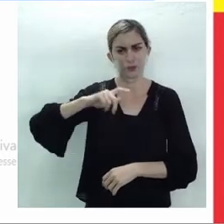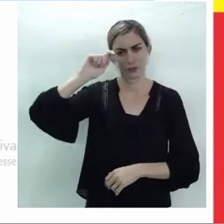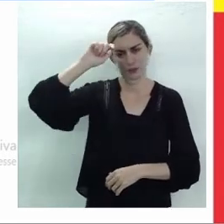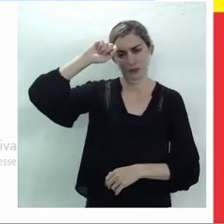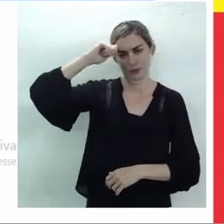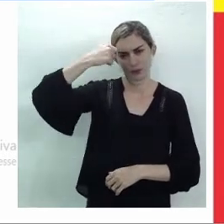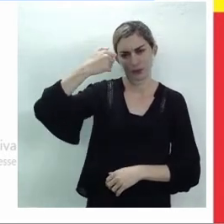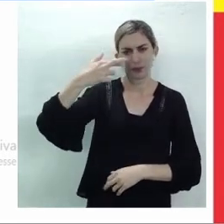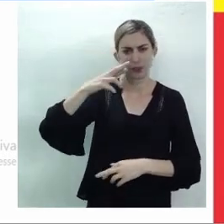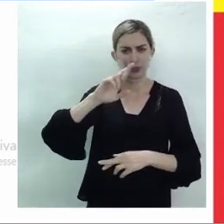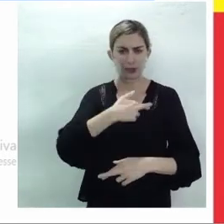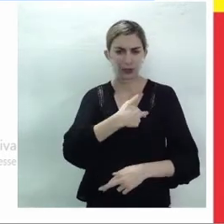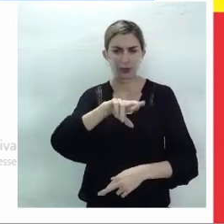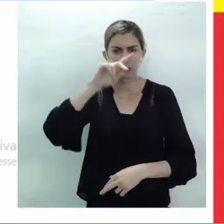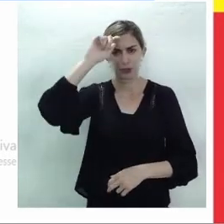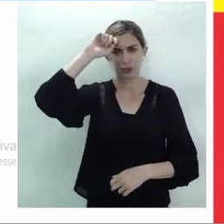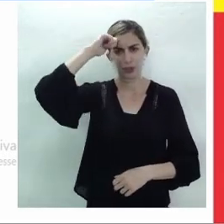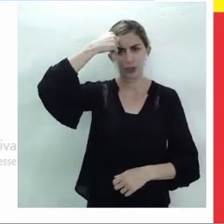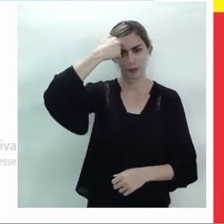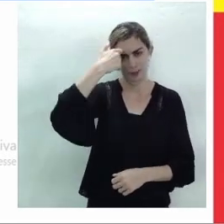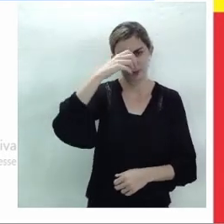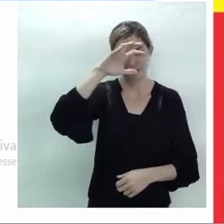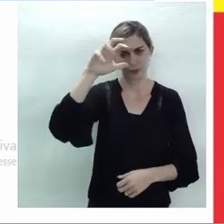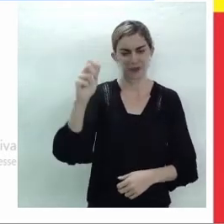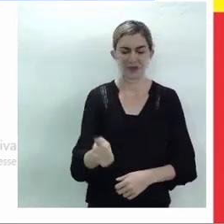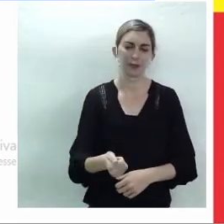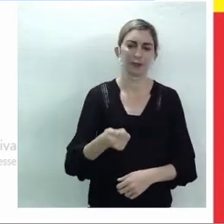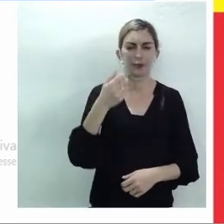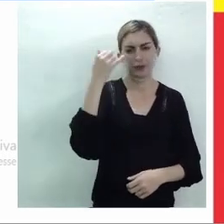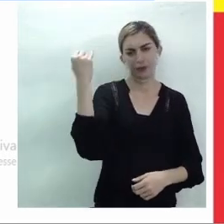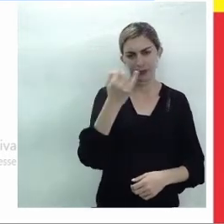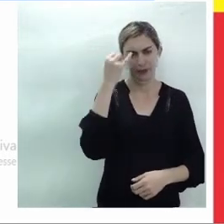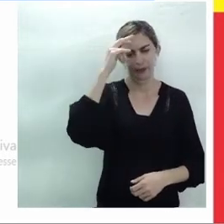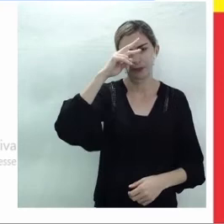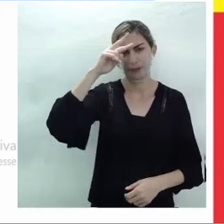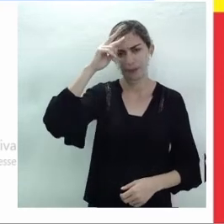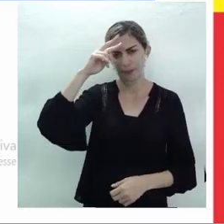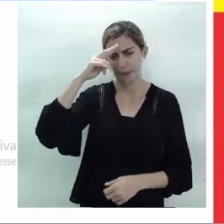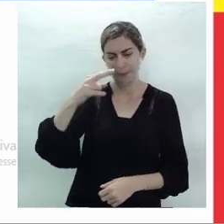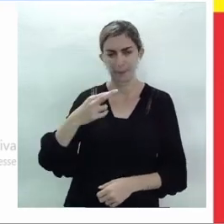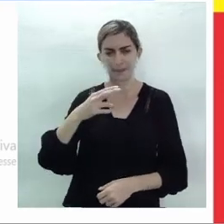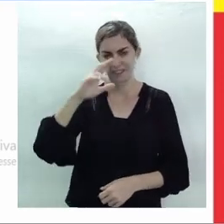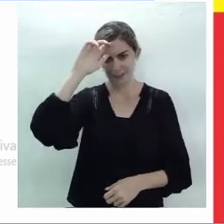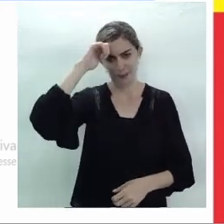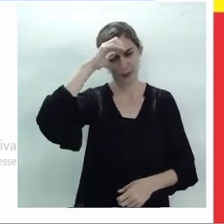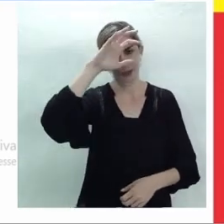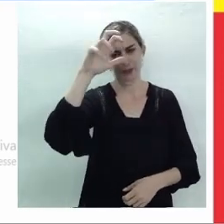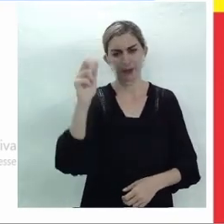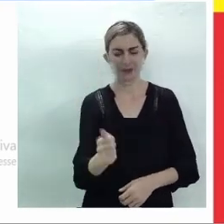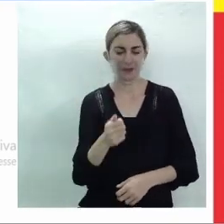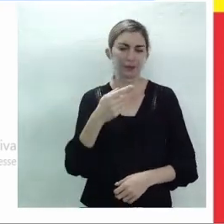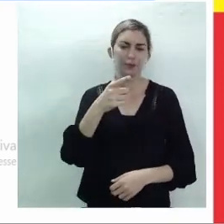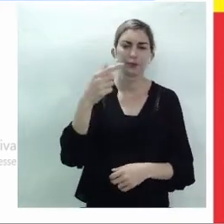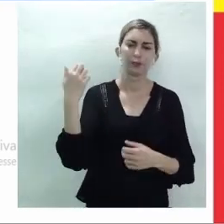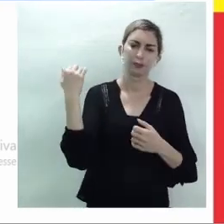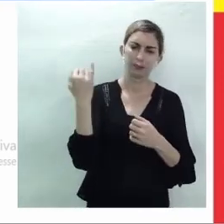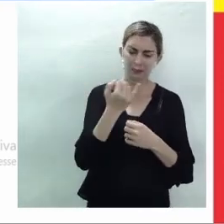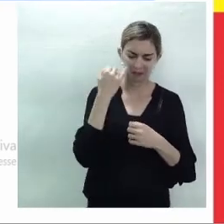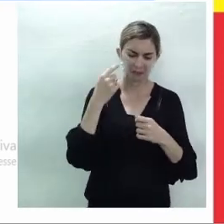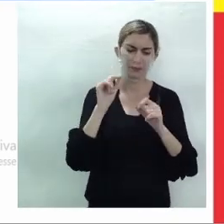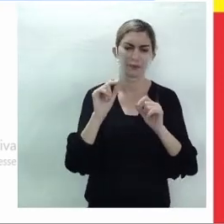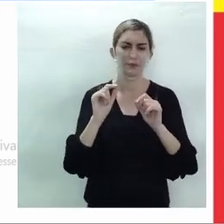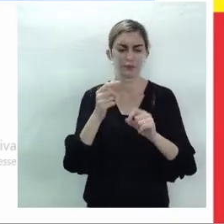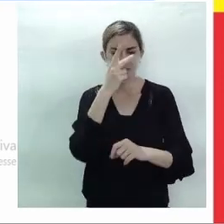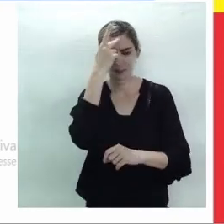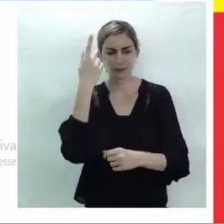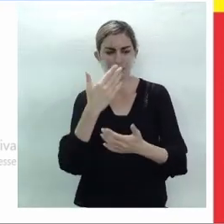matriz africana. E é importante lembrar que as religiões de matriz africana, elas sofrem muito a